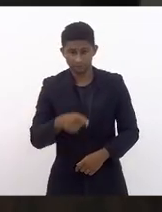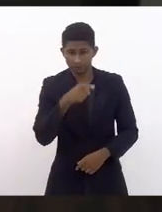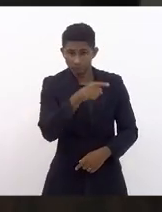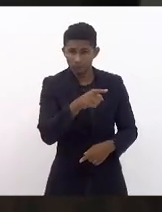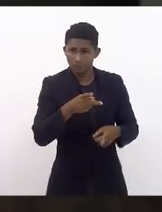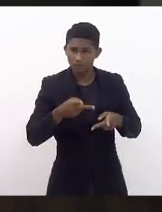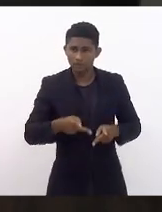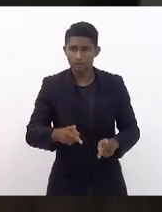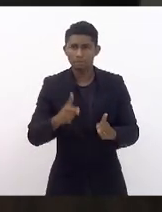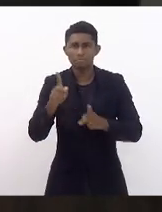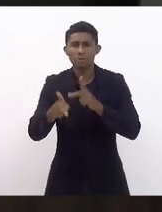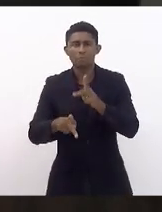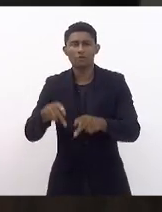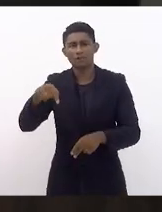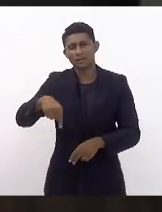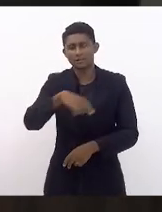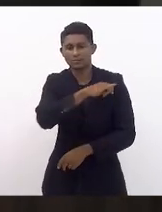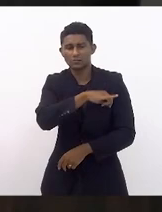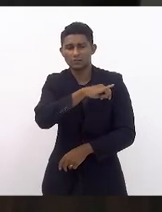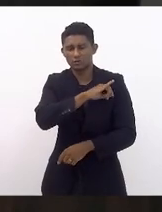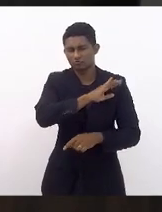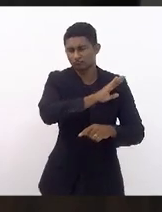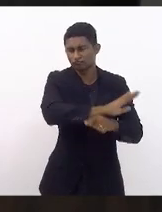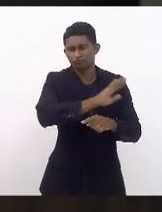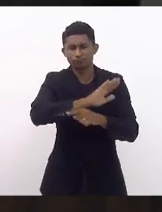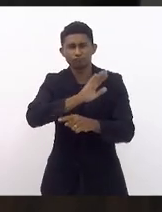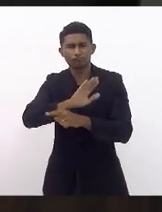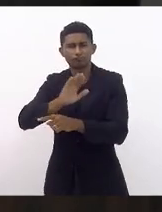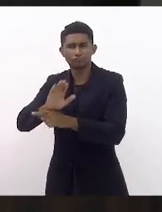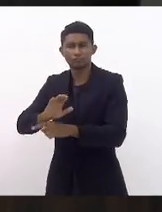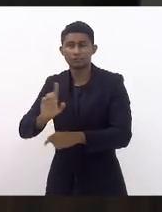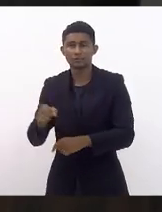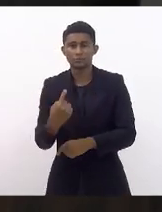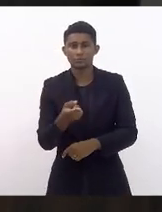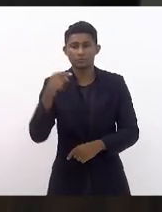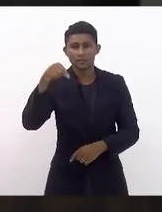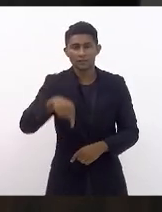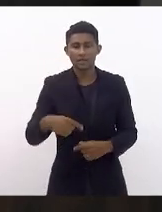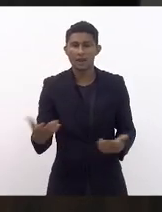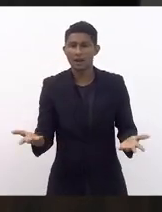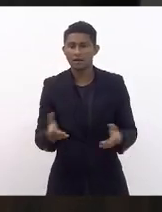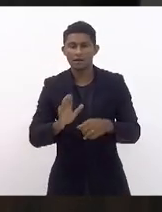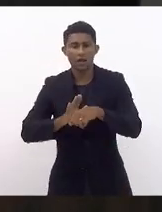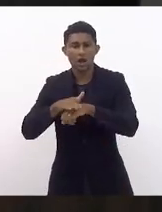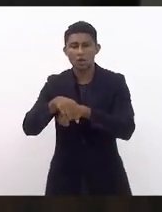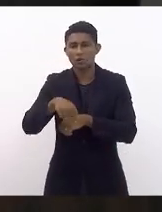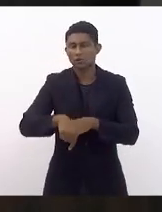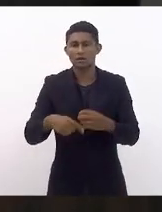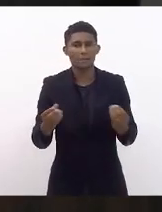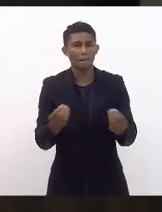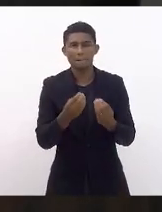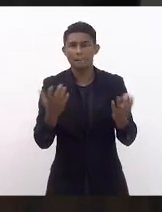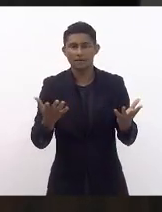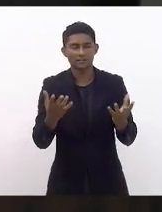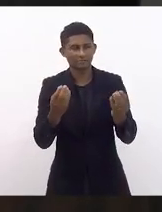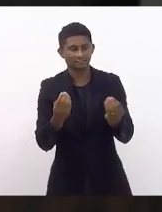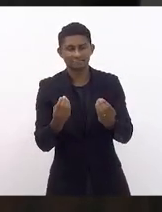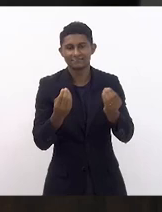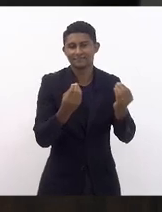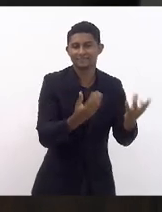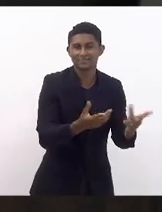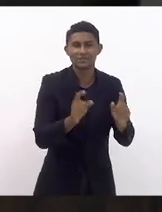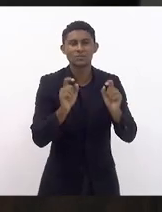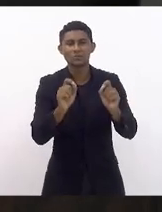à população do estado do Rio de Janeiro, estamos aqui nesta noite para fazer a entrega